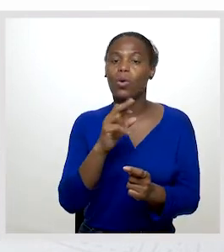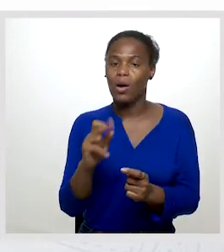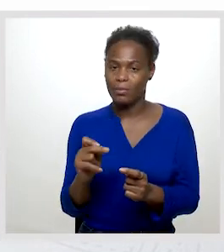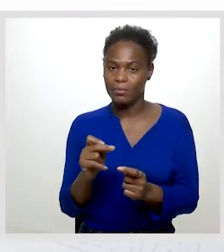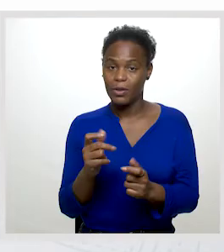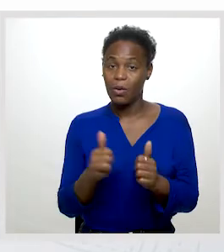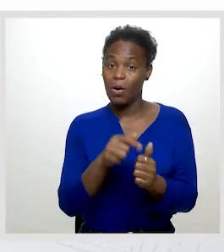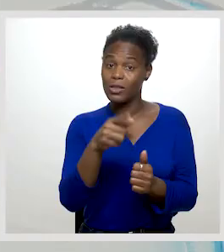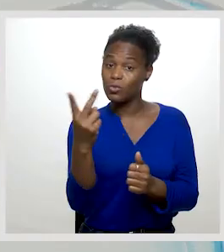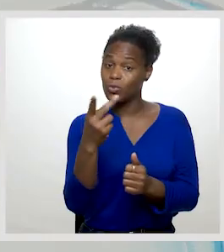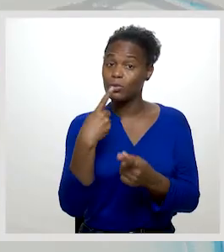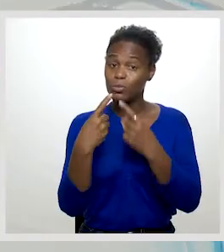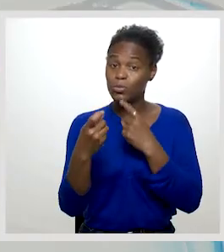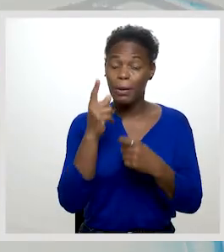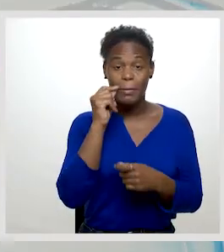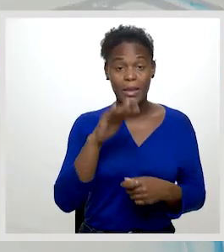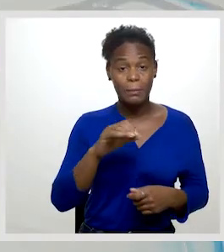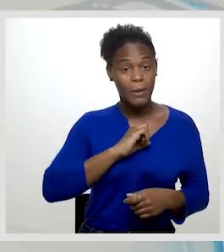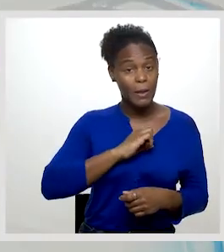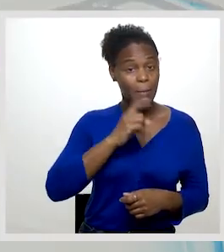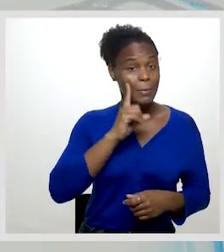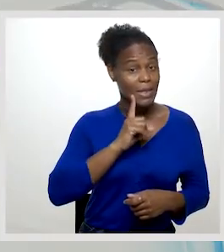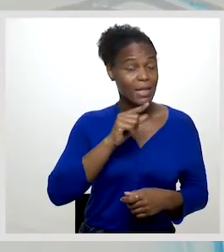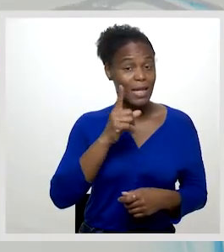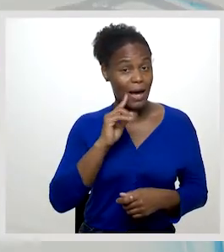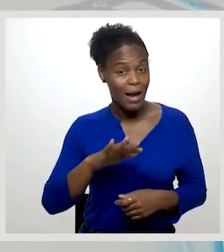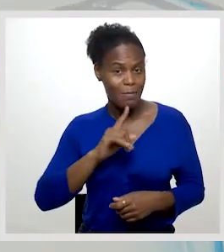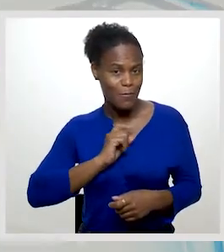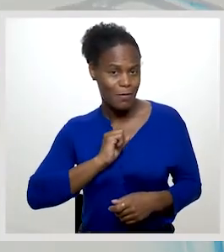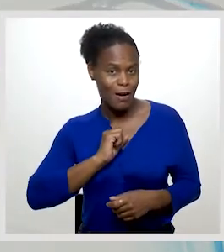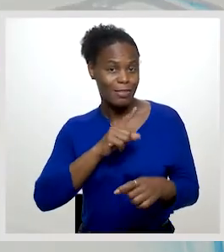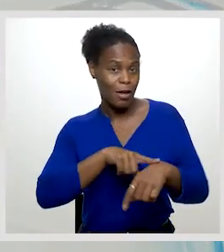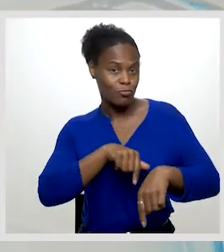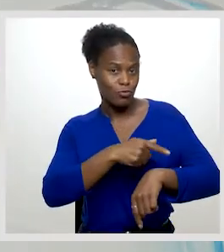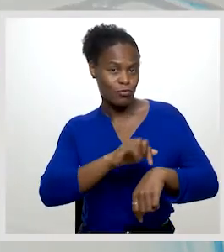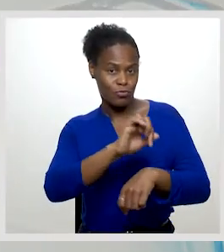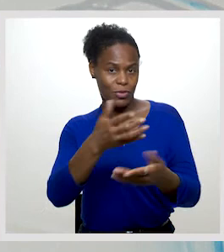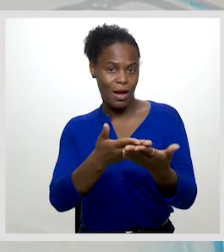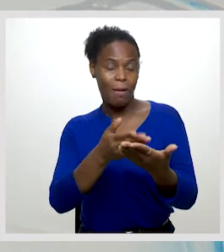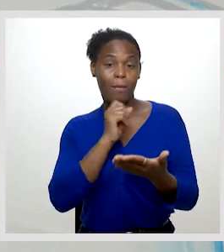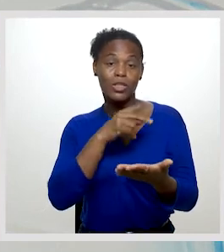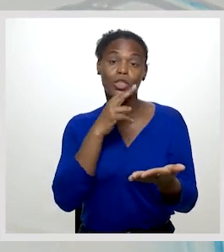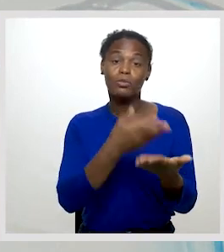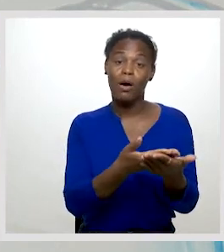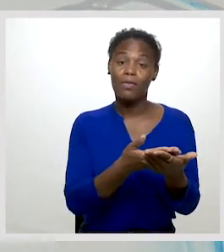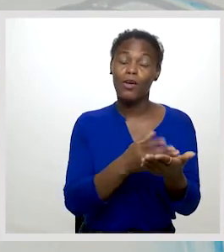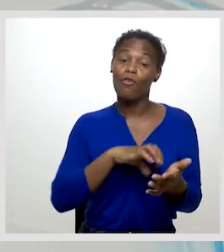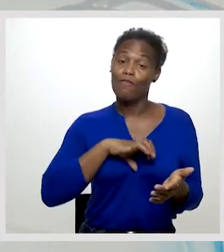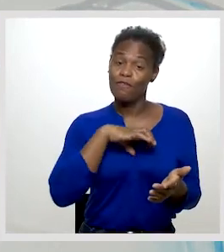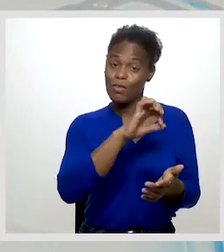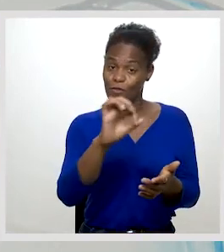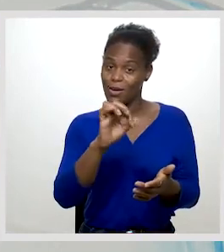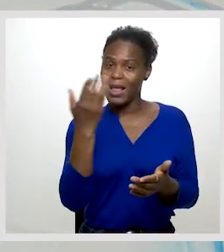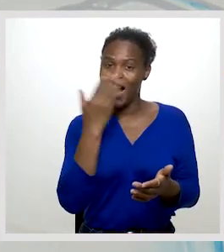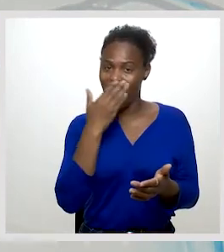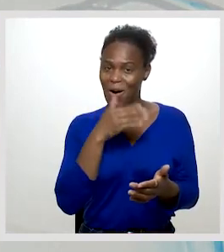essas 2 perguntinhas, meus meninos e meninas, vou-vos dar um tempinho para que possam respondê-la e confio em